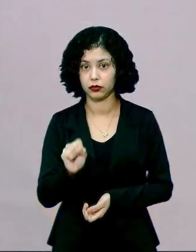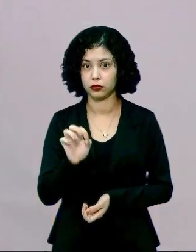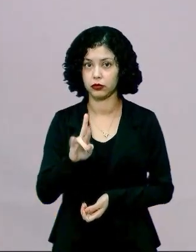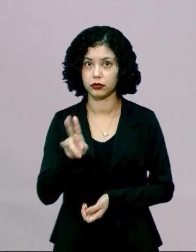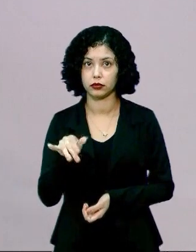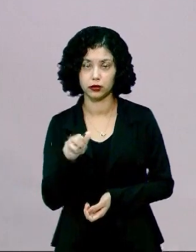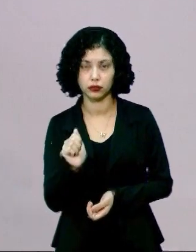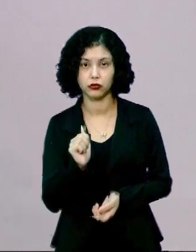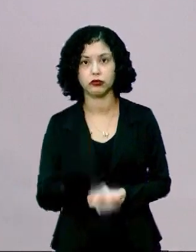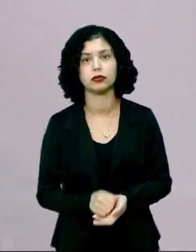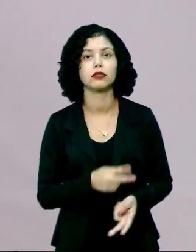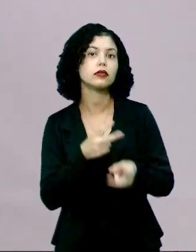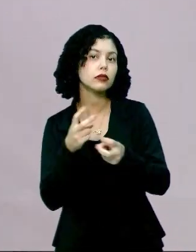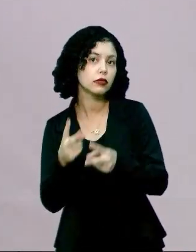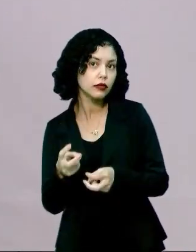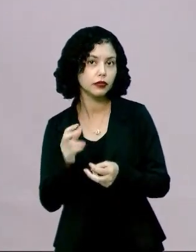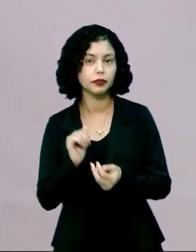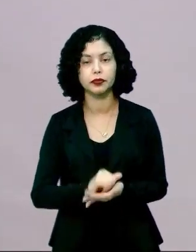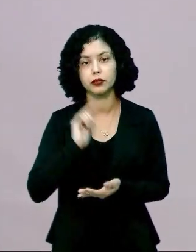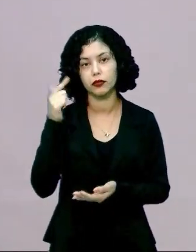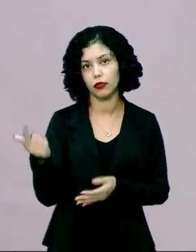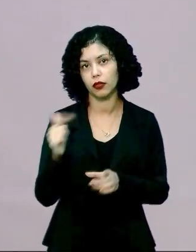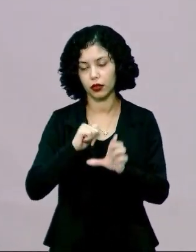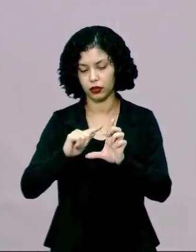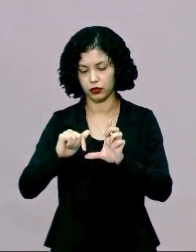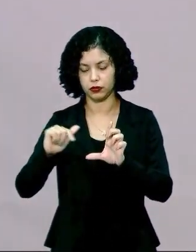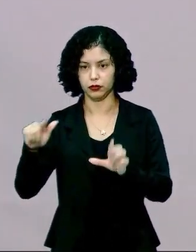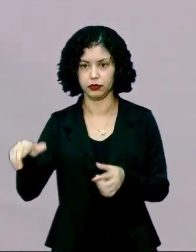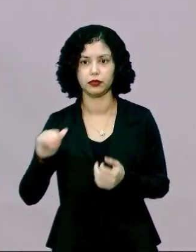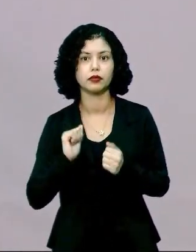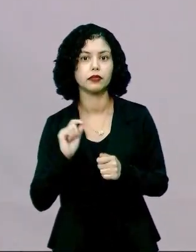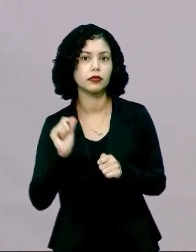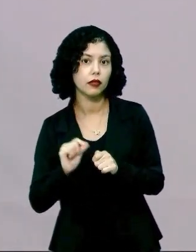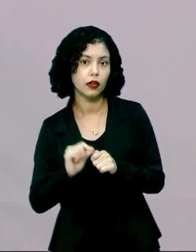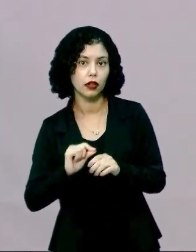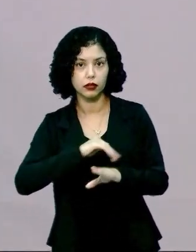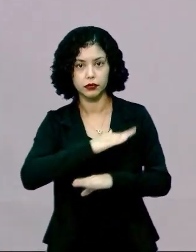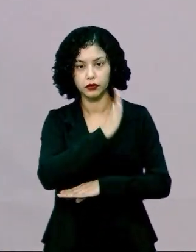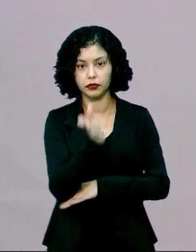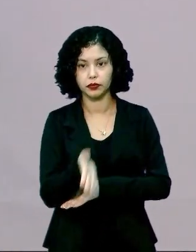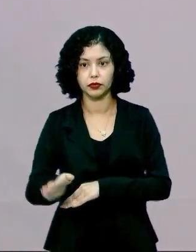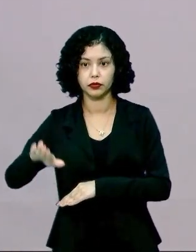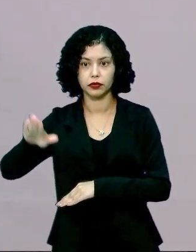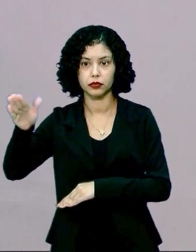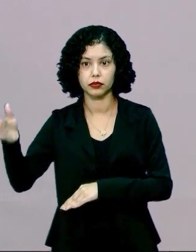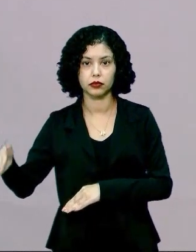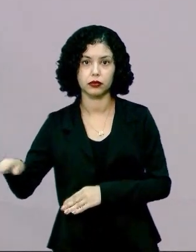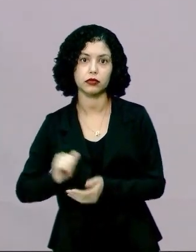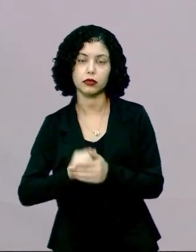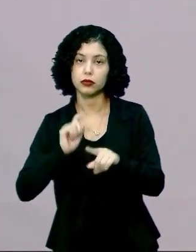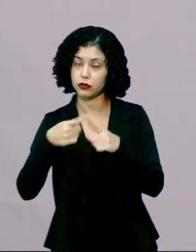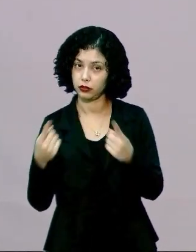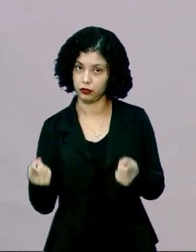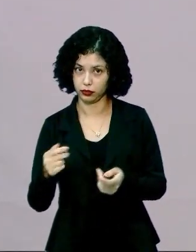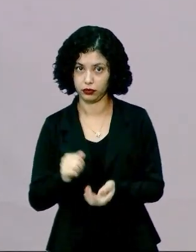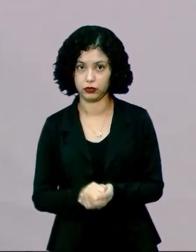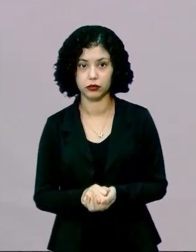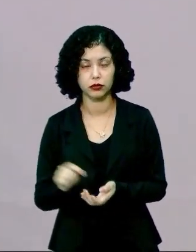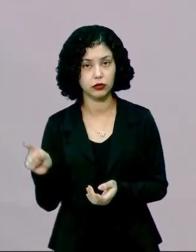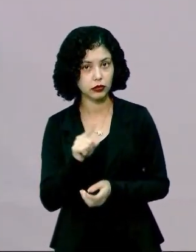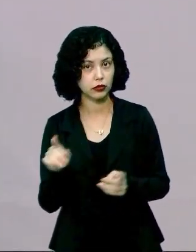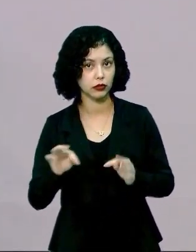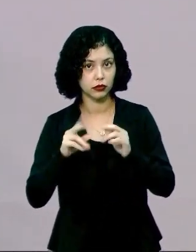sobrejetora. Então, observe, naquele gráfico, ele faz ondulação. Mas nem todos